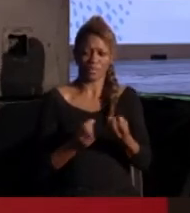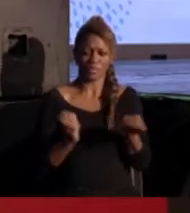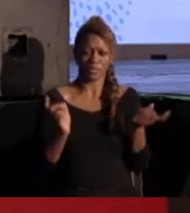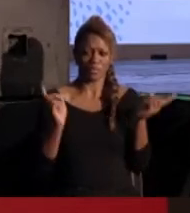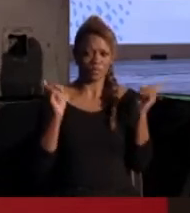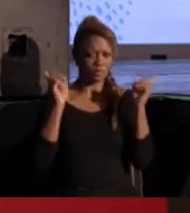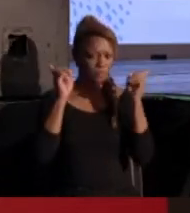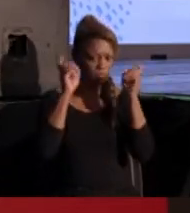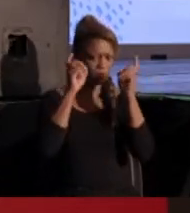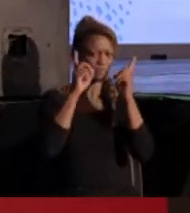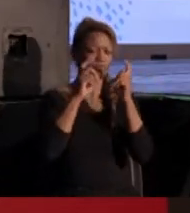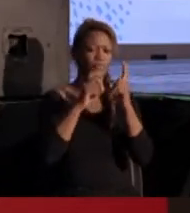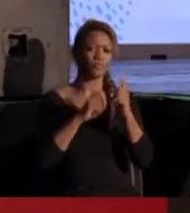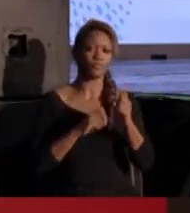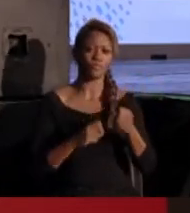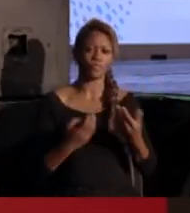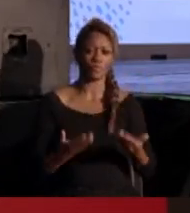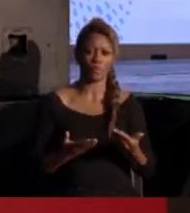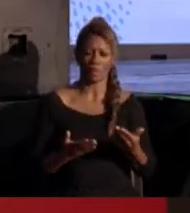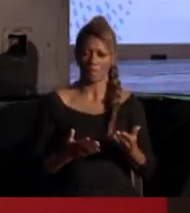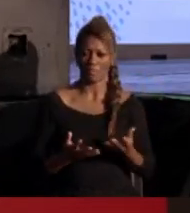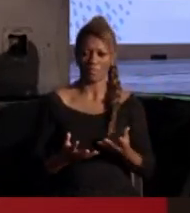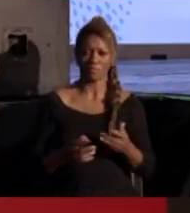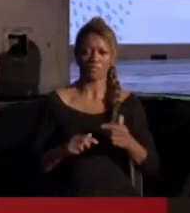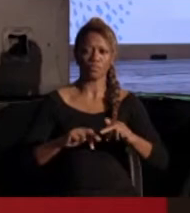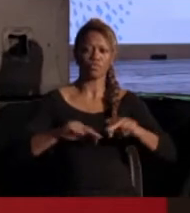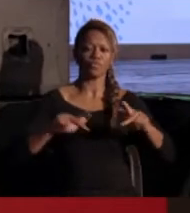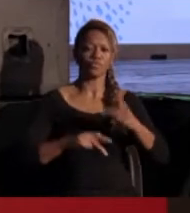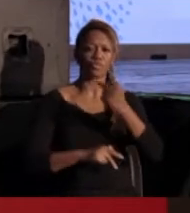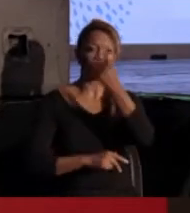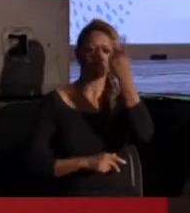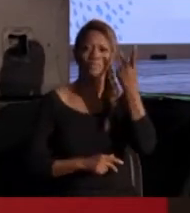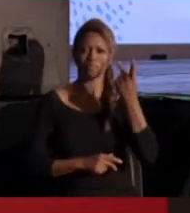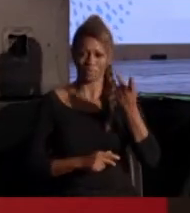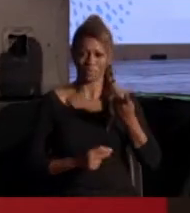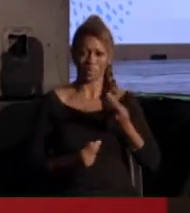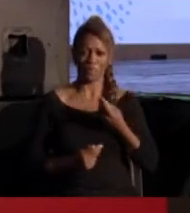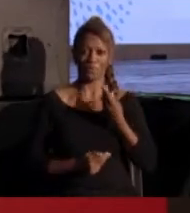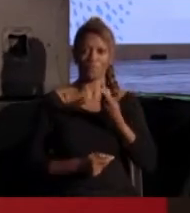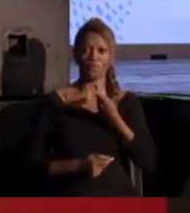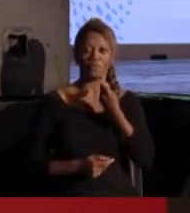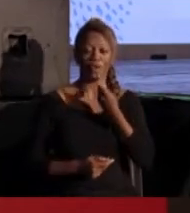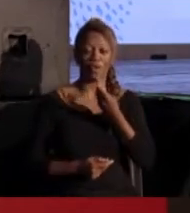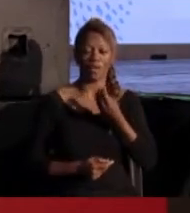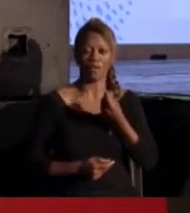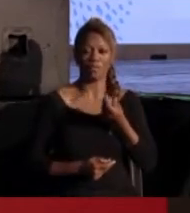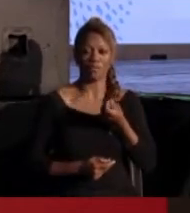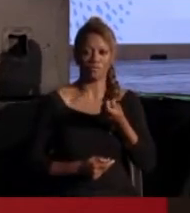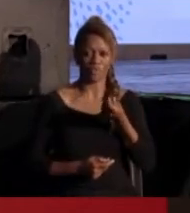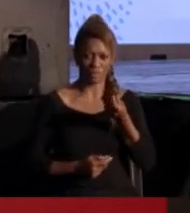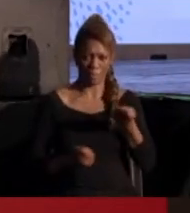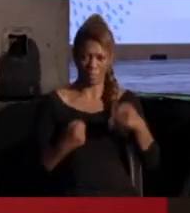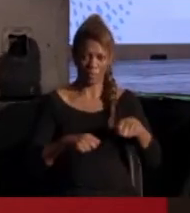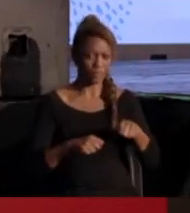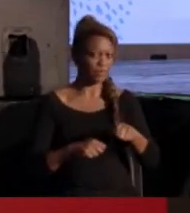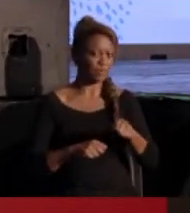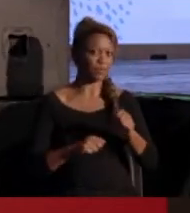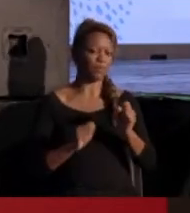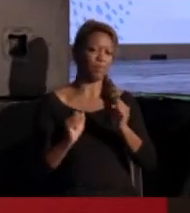esse buraco é mais embaixo. E há muita gente que ganha dinheiro. A indústria alimentícia no Brasil, ela tem um poder